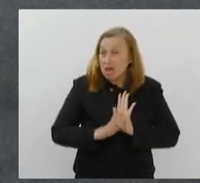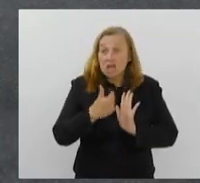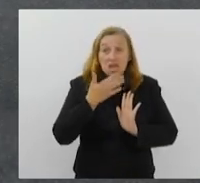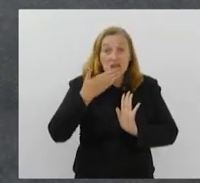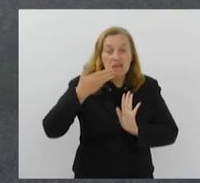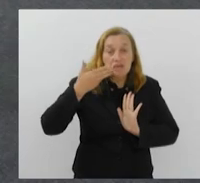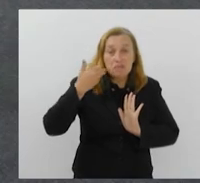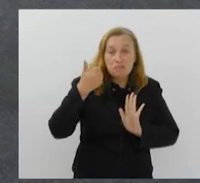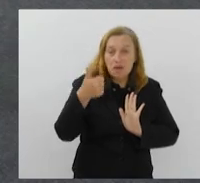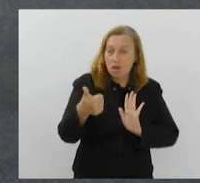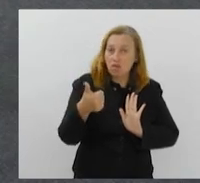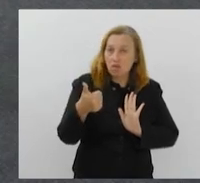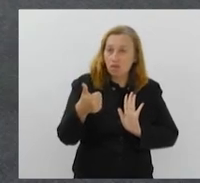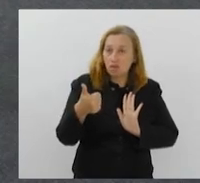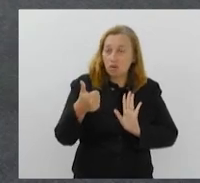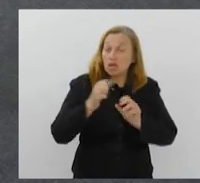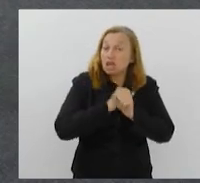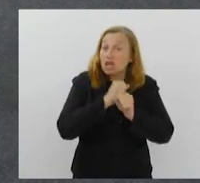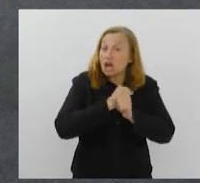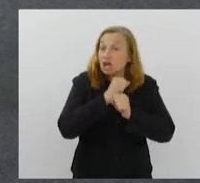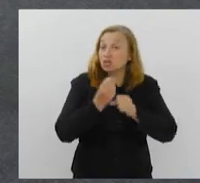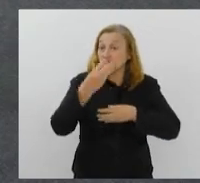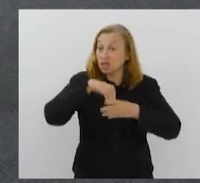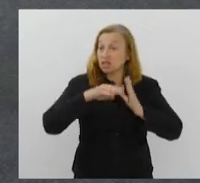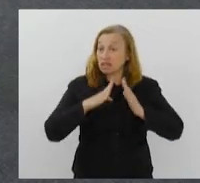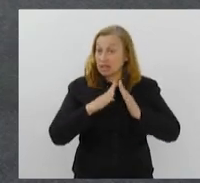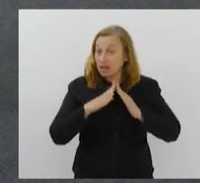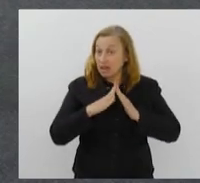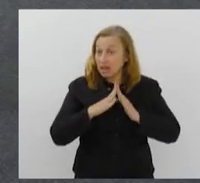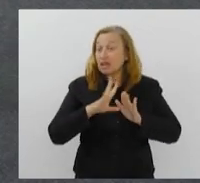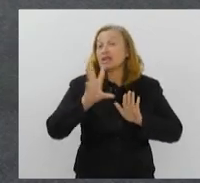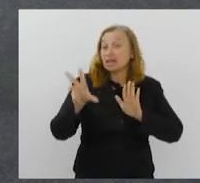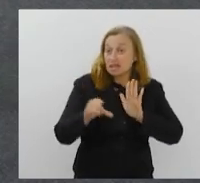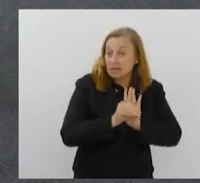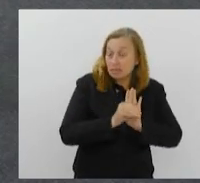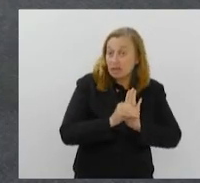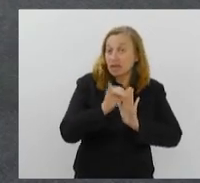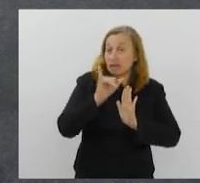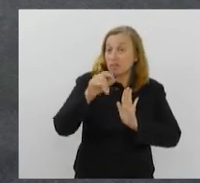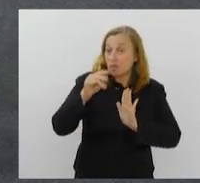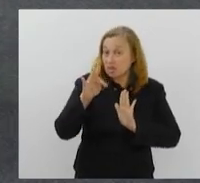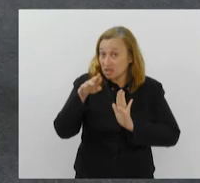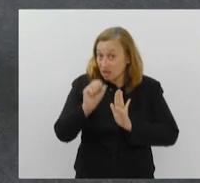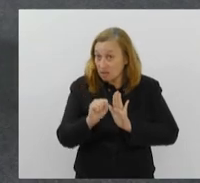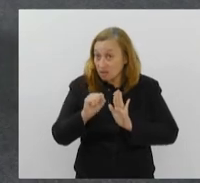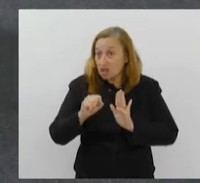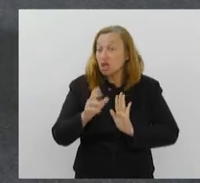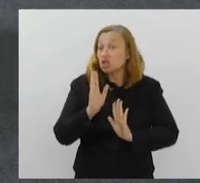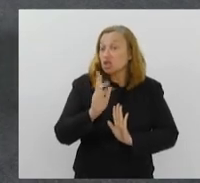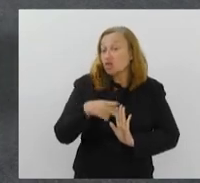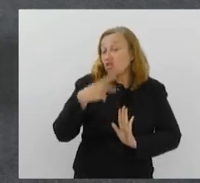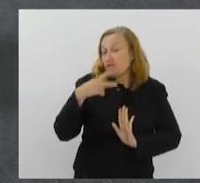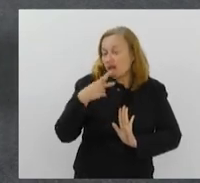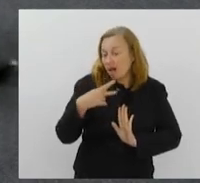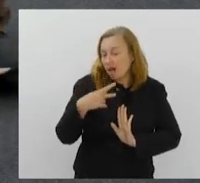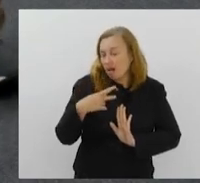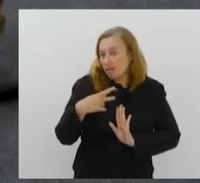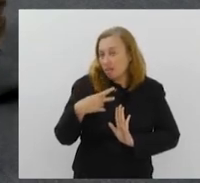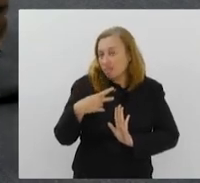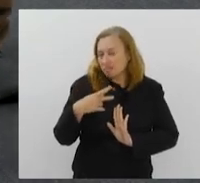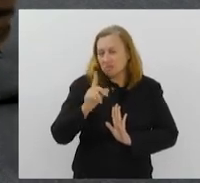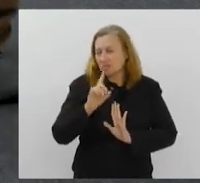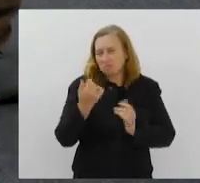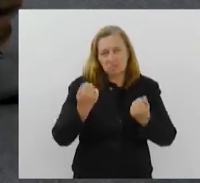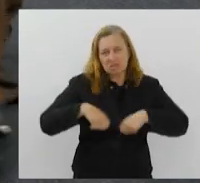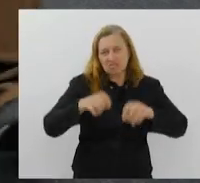muito tempo nessa casa, é o das emendas impositivas. E eu vou só dar o cronograma sem